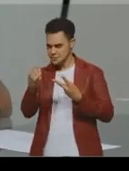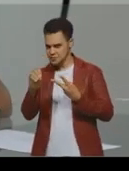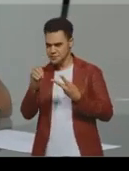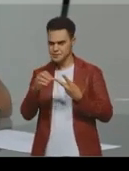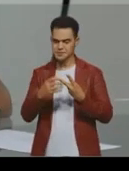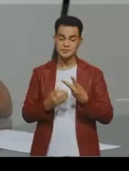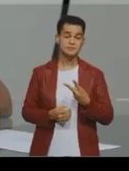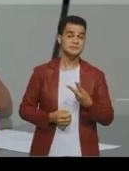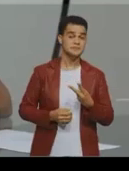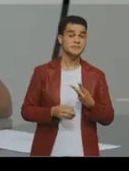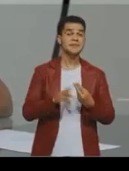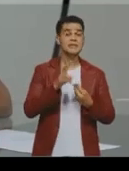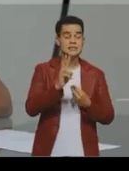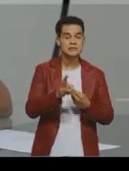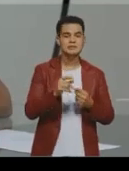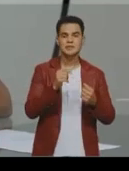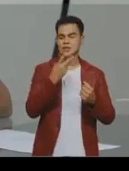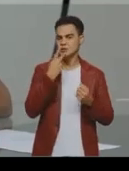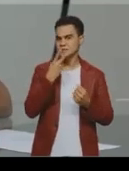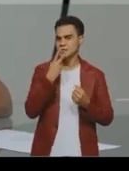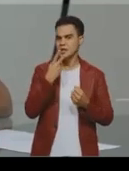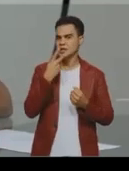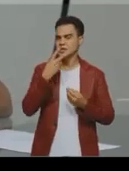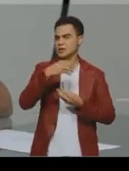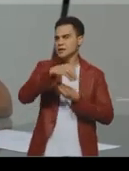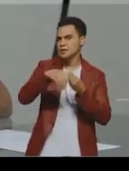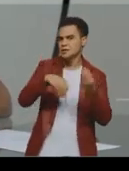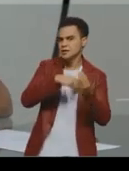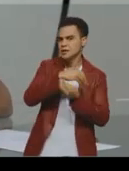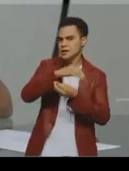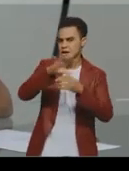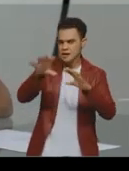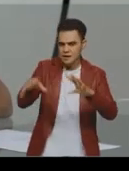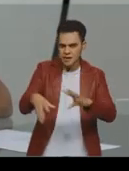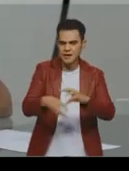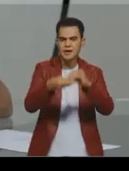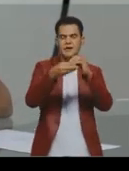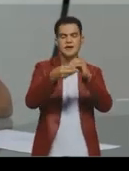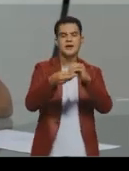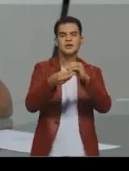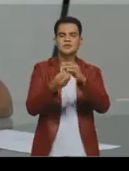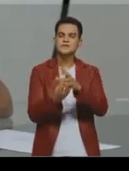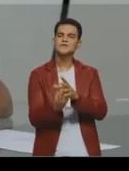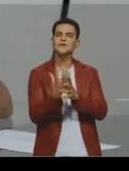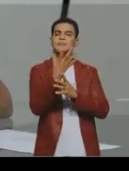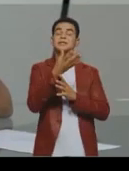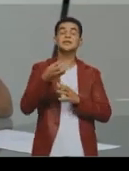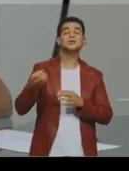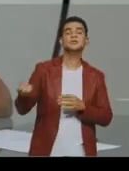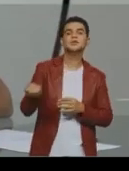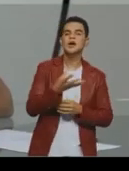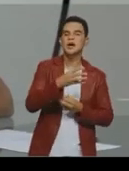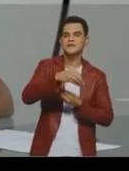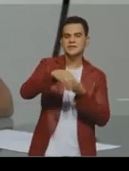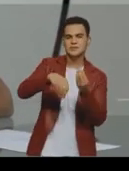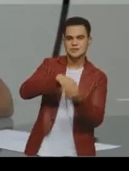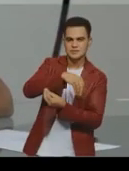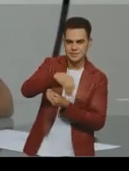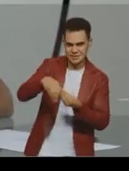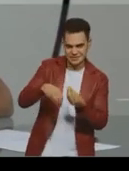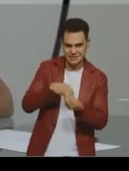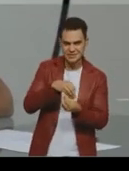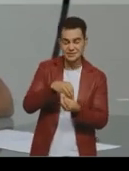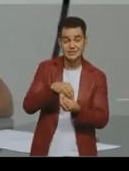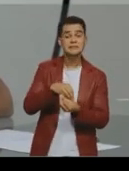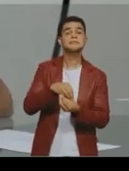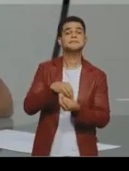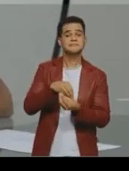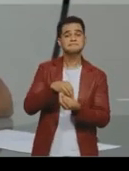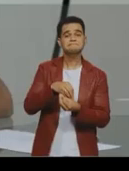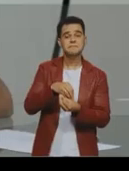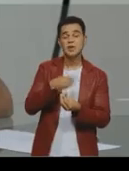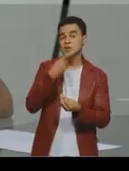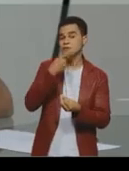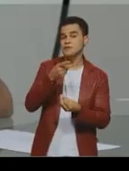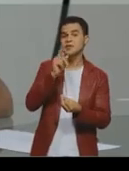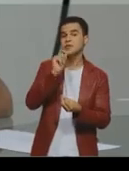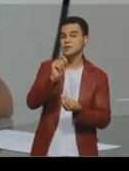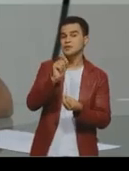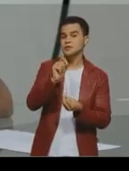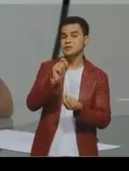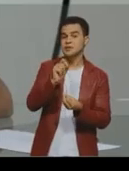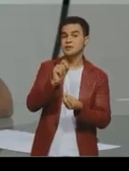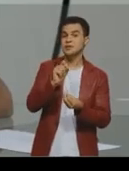de síntese, eu estou, então, formando uma nova substância, eu estou falando, então, que ao